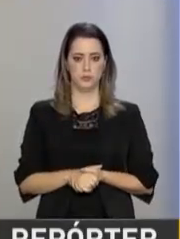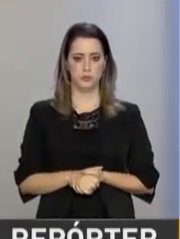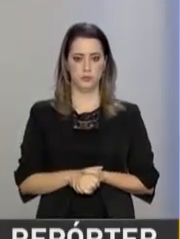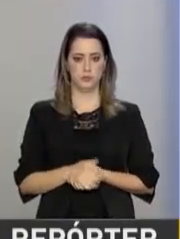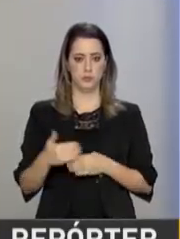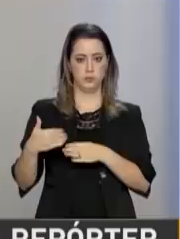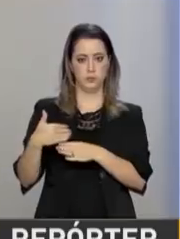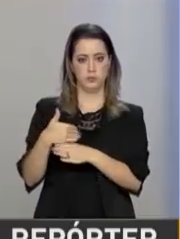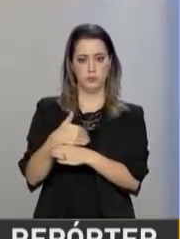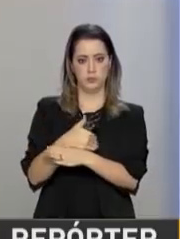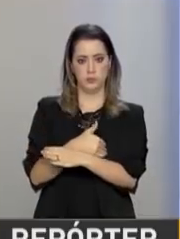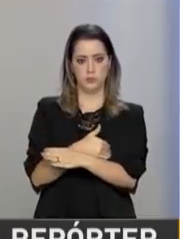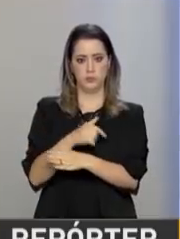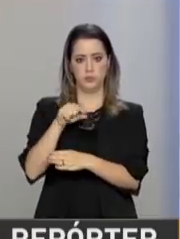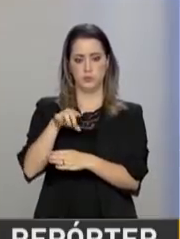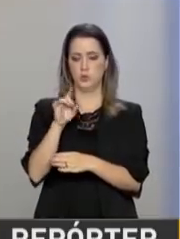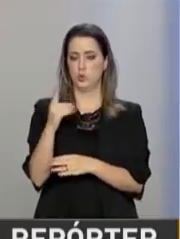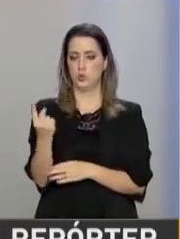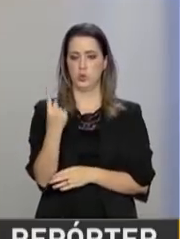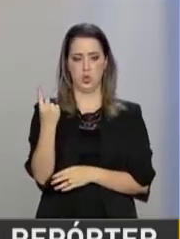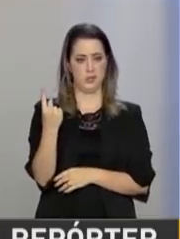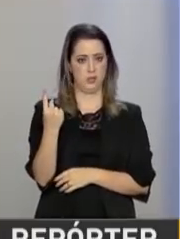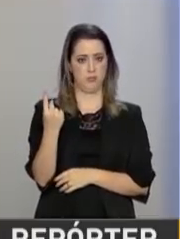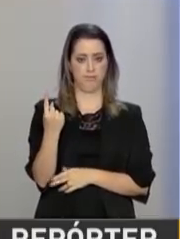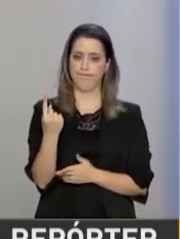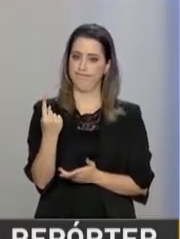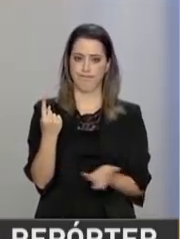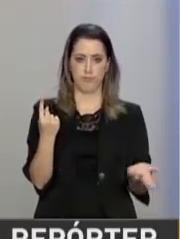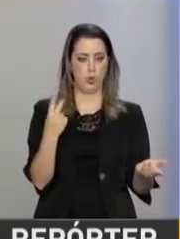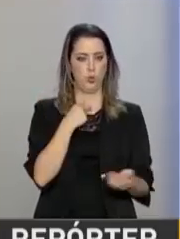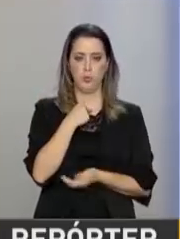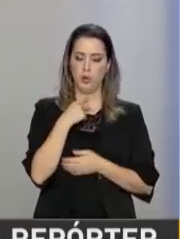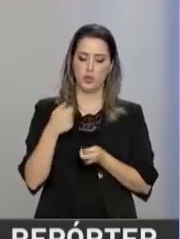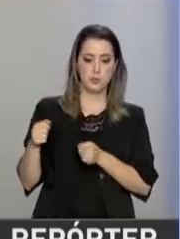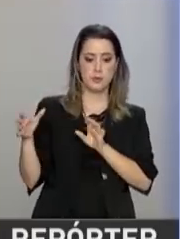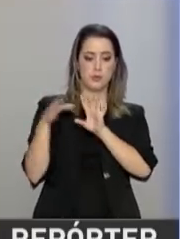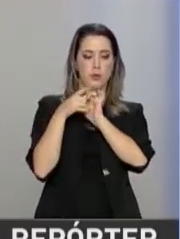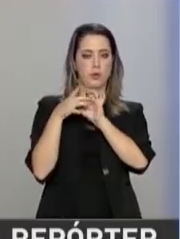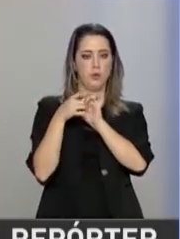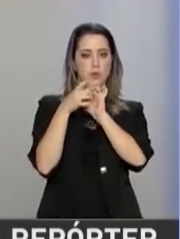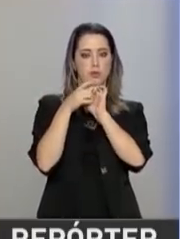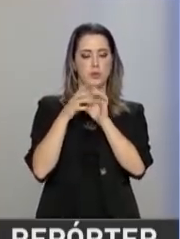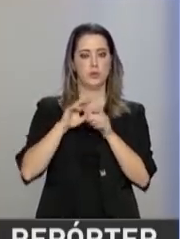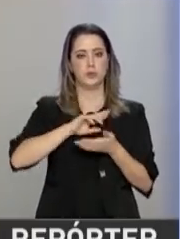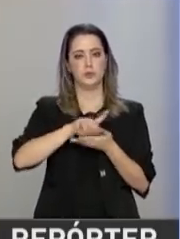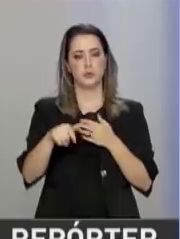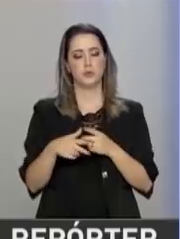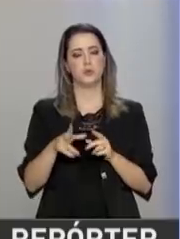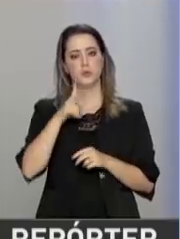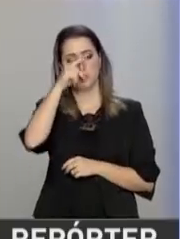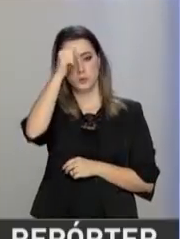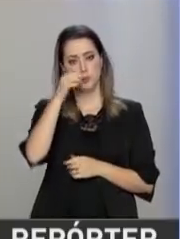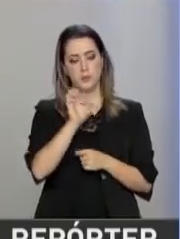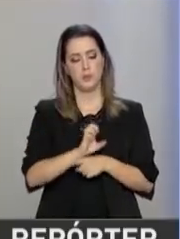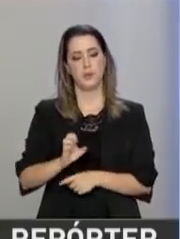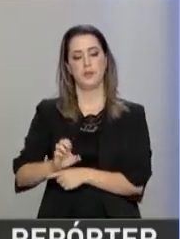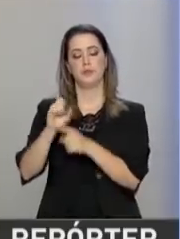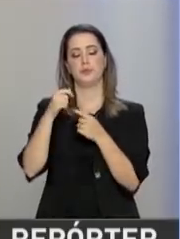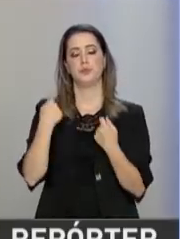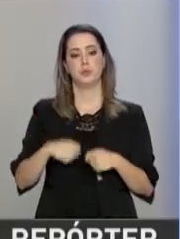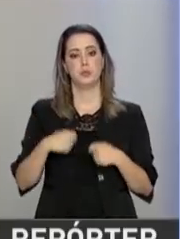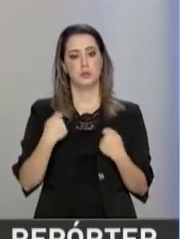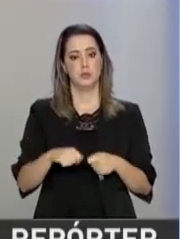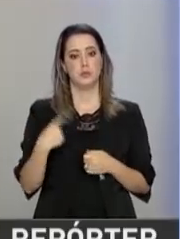fronteira não fazem nada sozinhos a gente a gente precisa integrar as forças entre os estados que